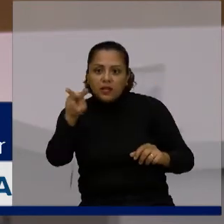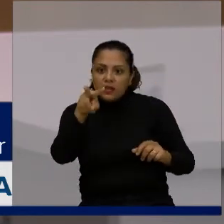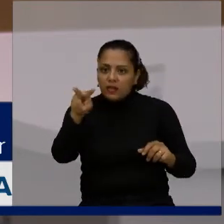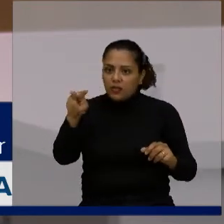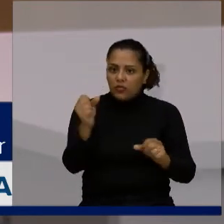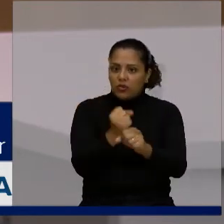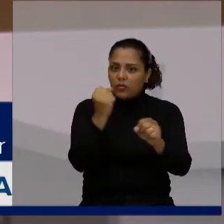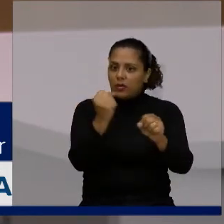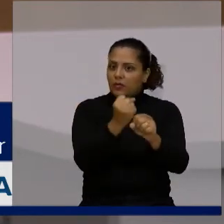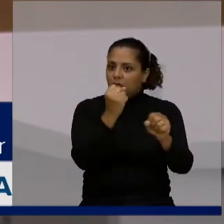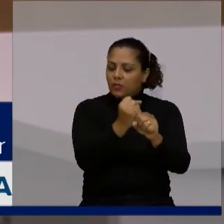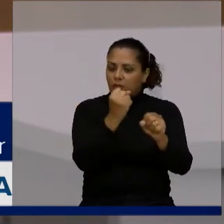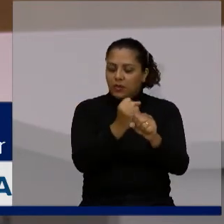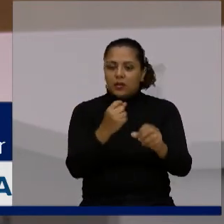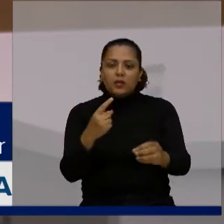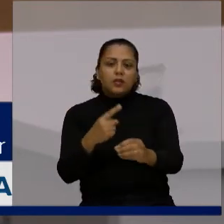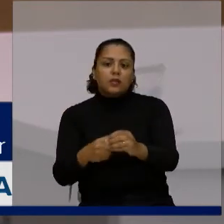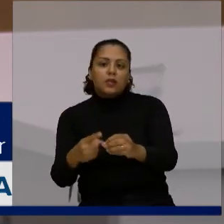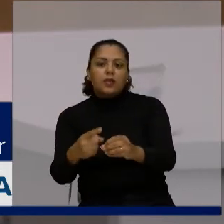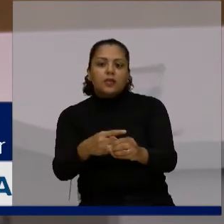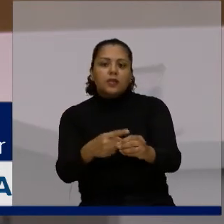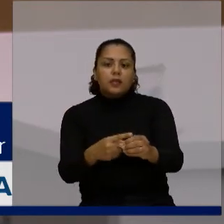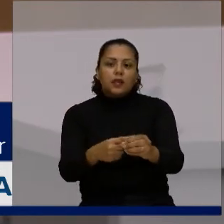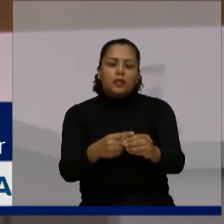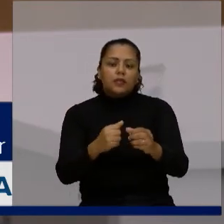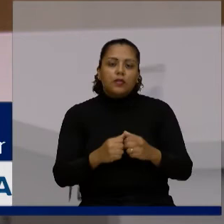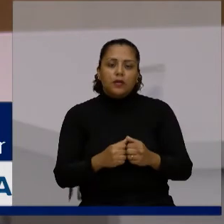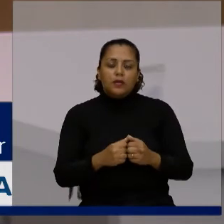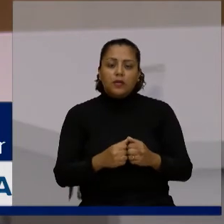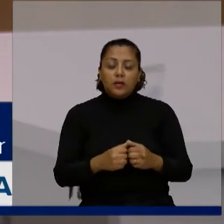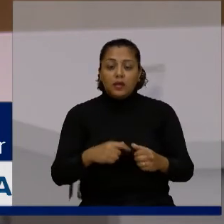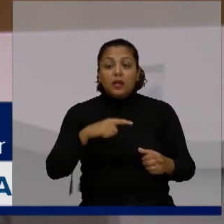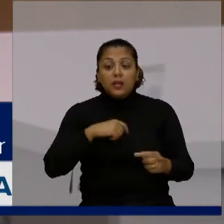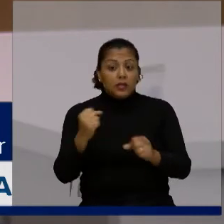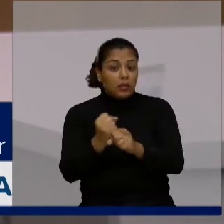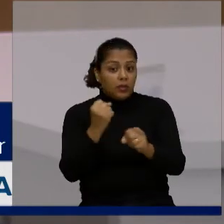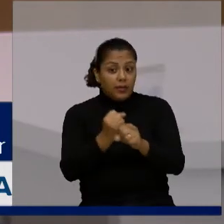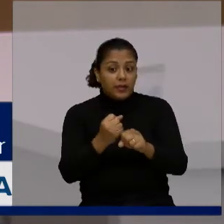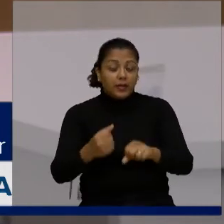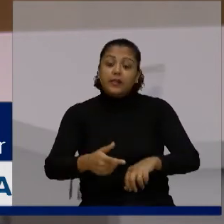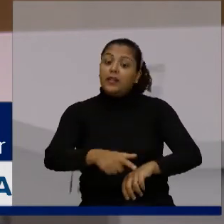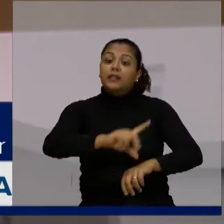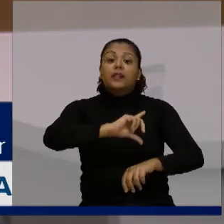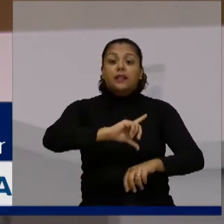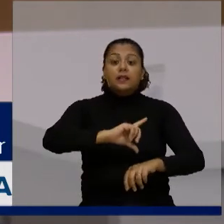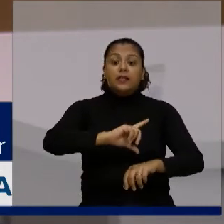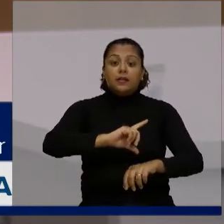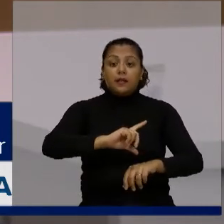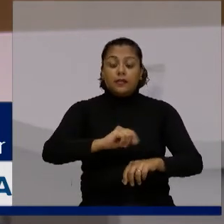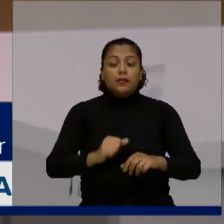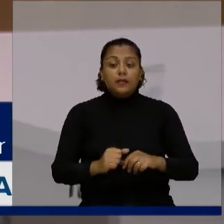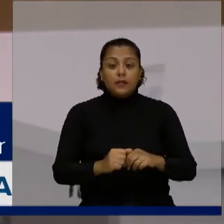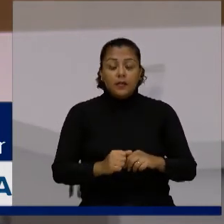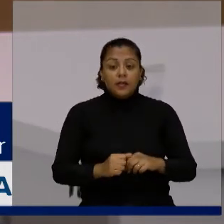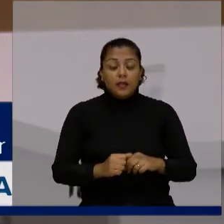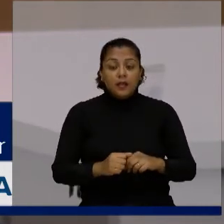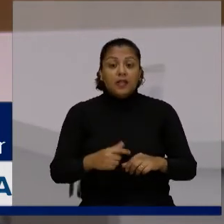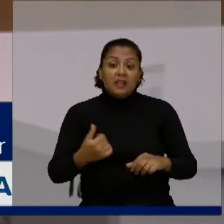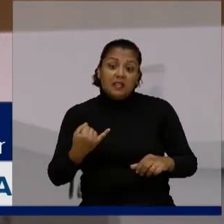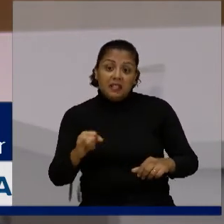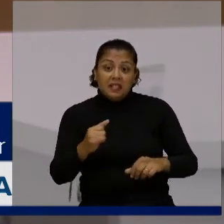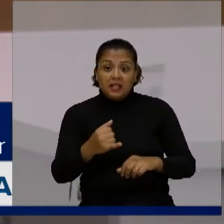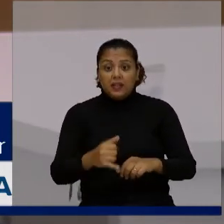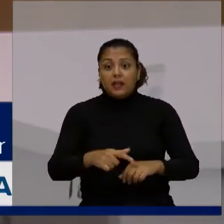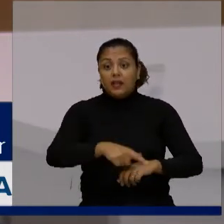mídia que algumas obras têm tido atraso, a gente sabe que esses atrasos geram um custo ainda maior, e eu acredito